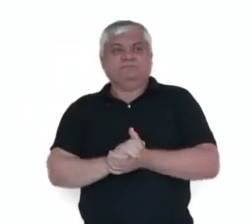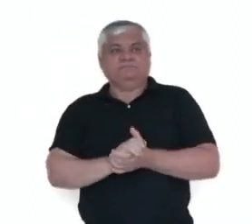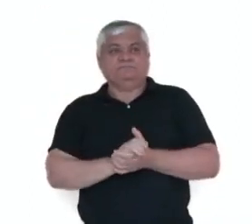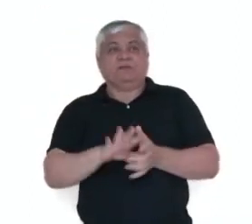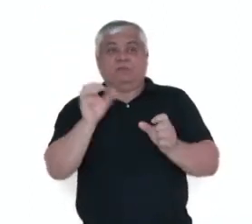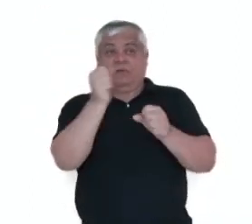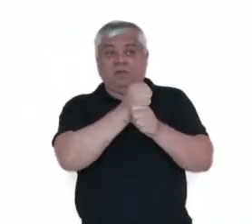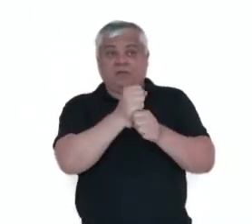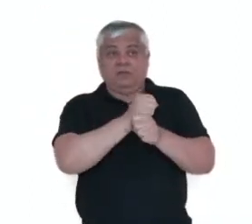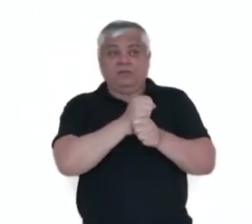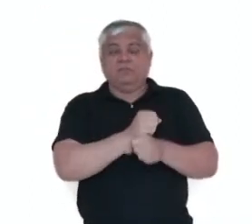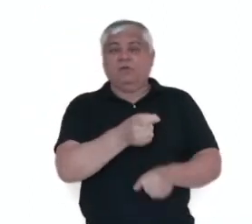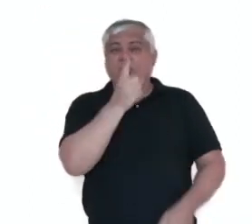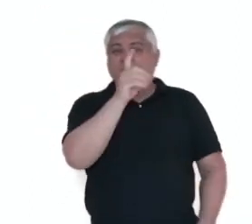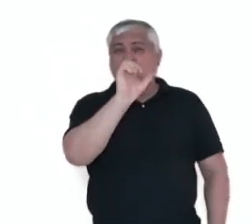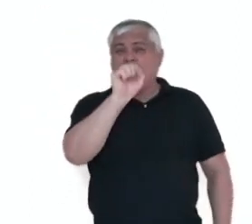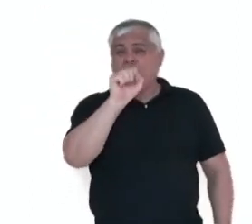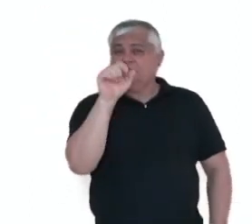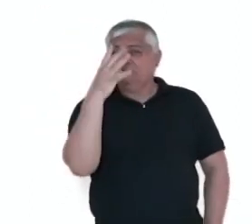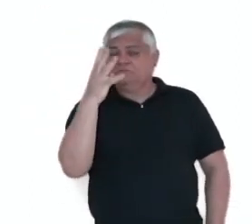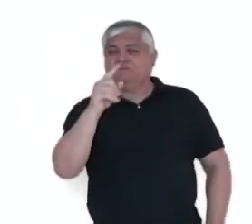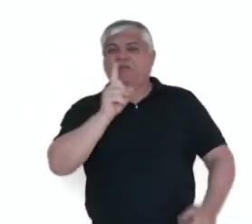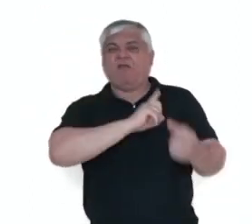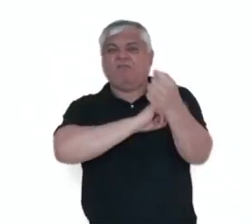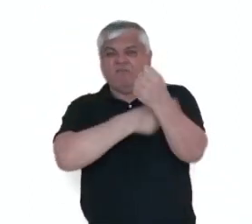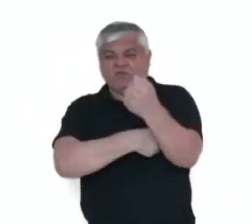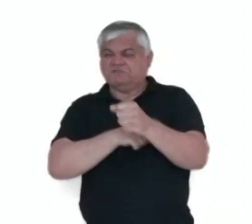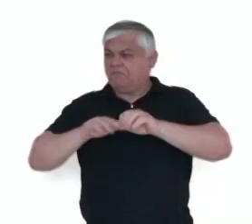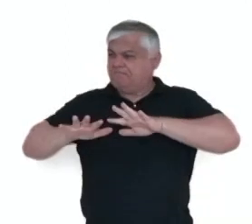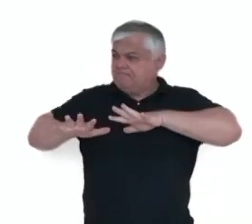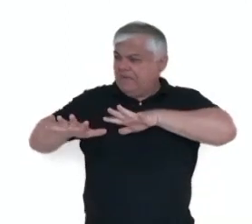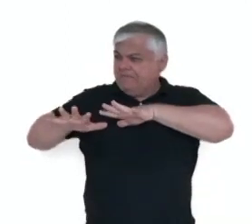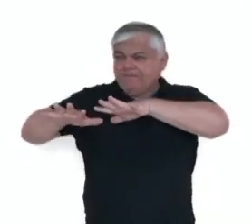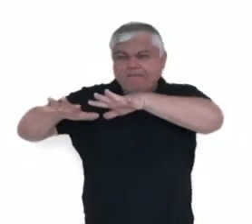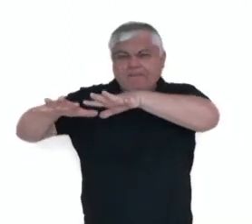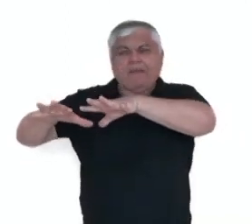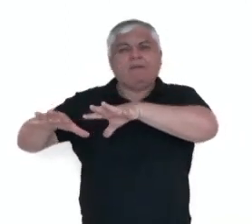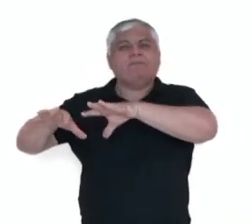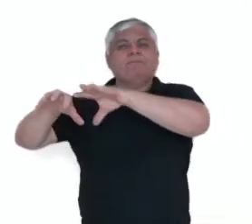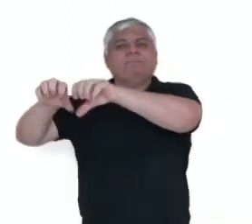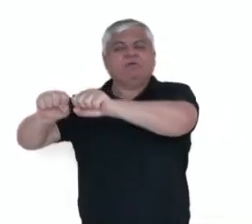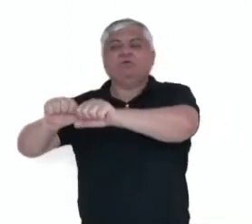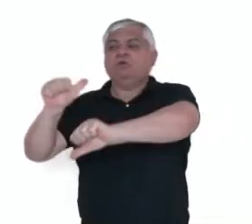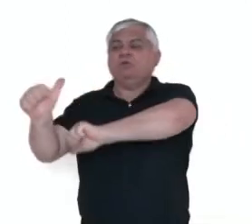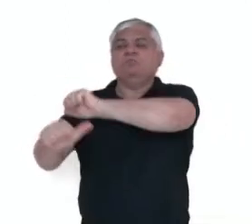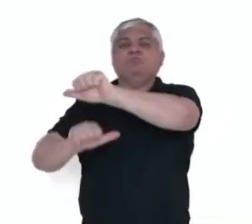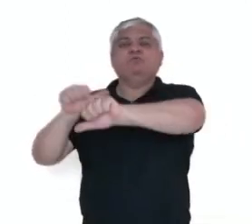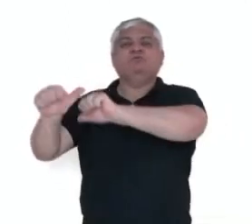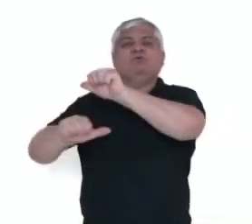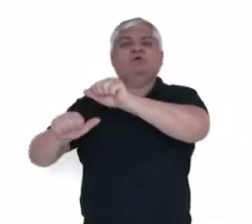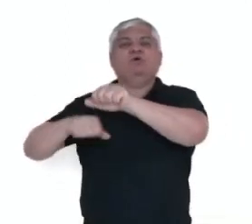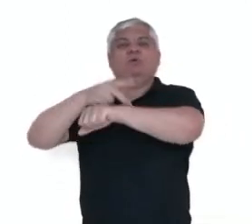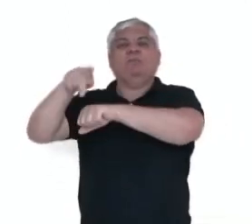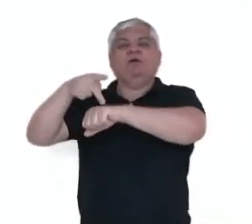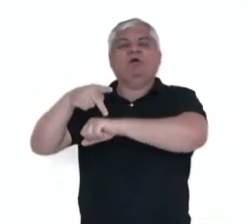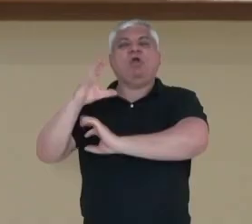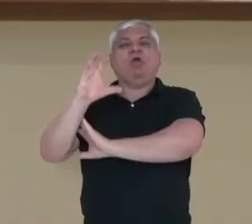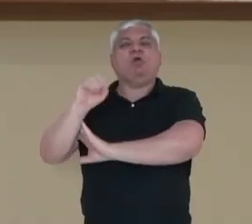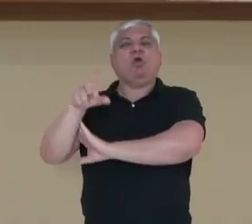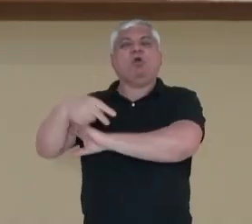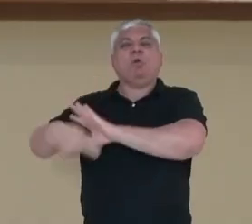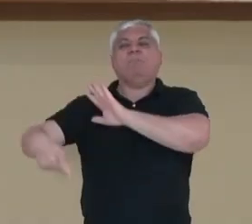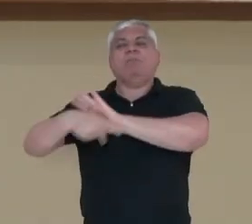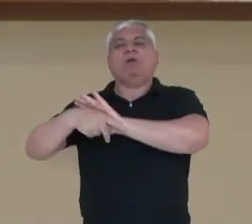a força e a diplomacia, o rei Leopoldo II da Bélgica, ele transformou o Congo em uma